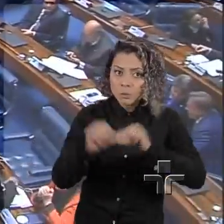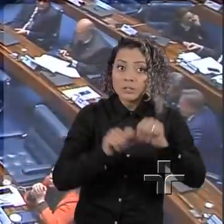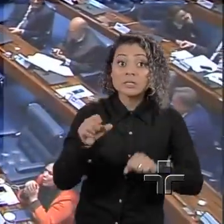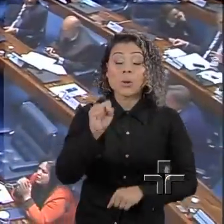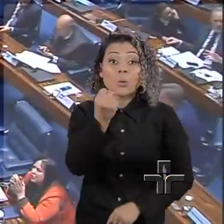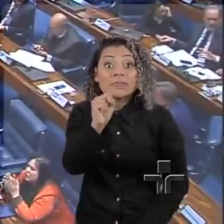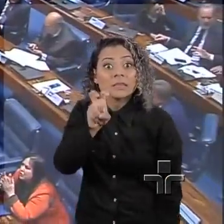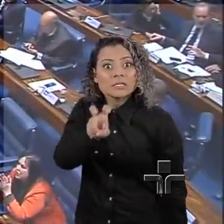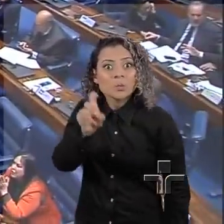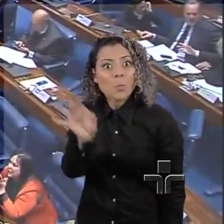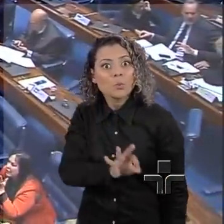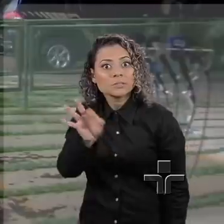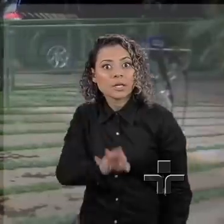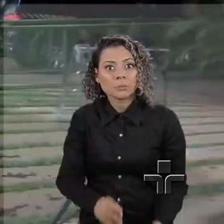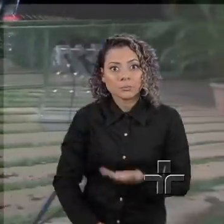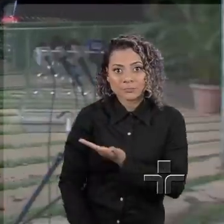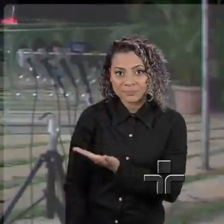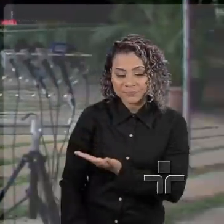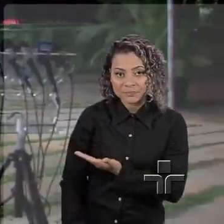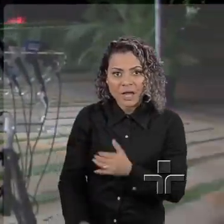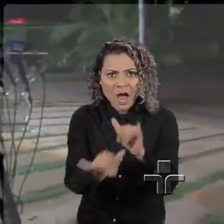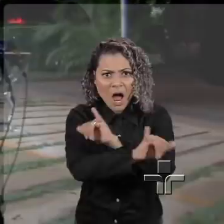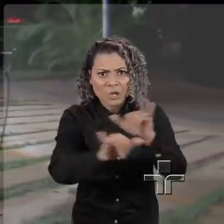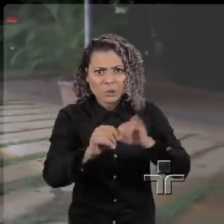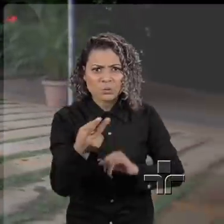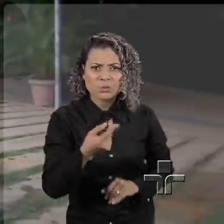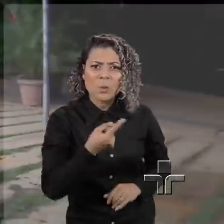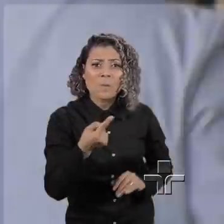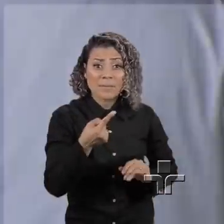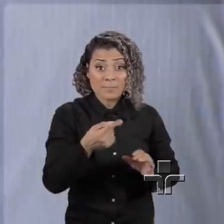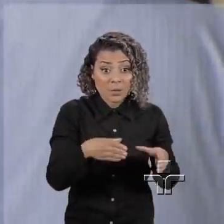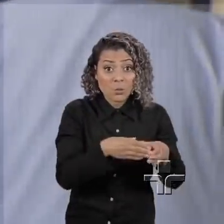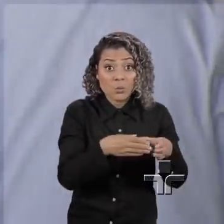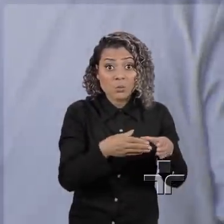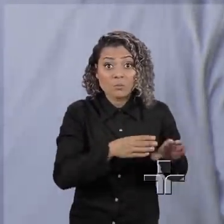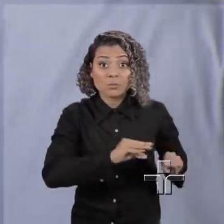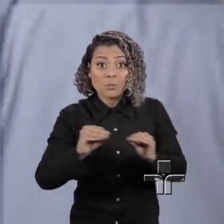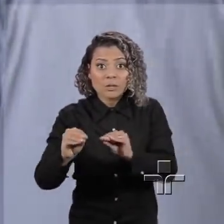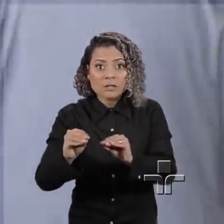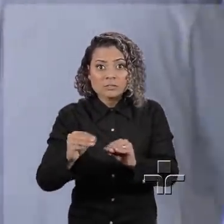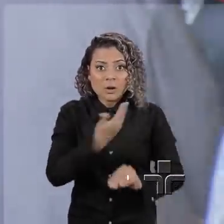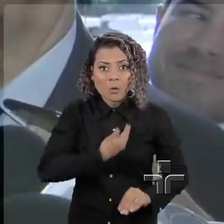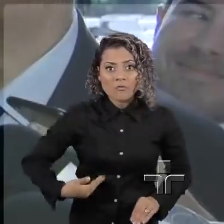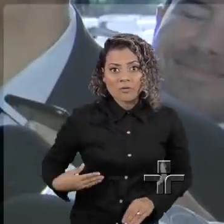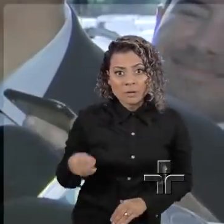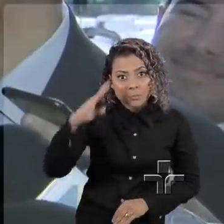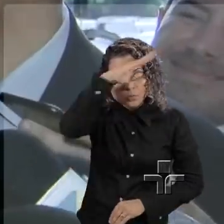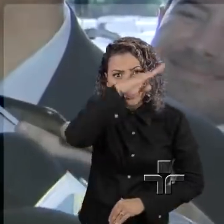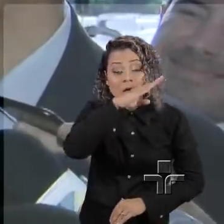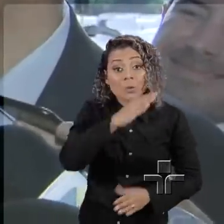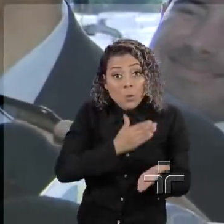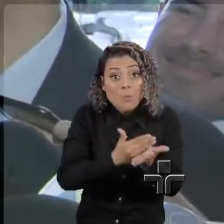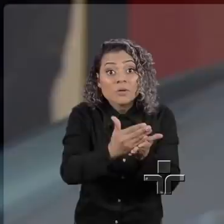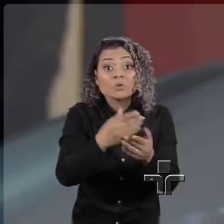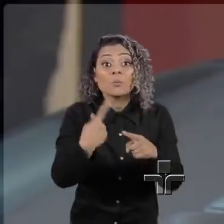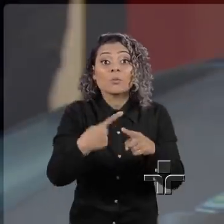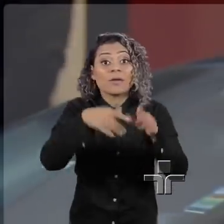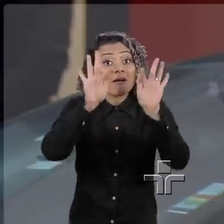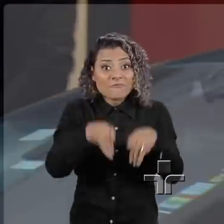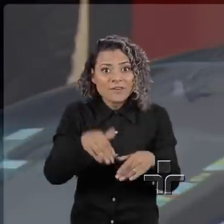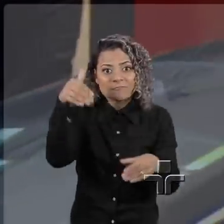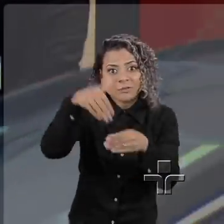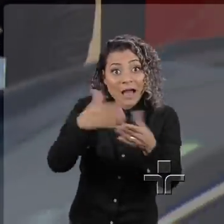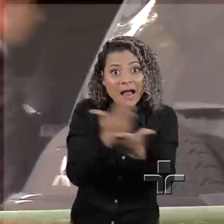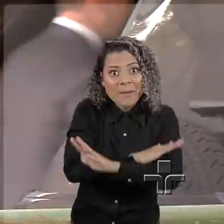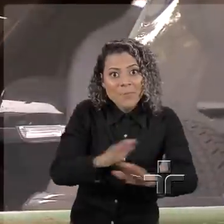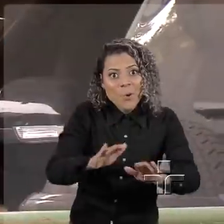de 85%. Os anúncios do primeiro escalão do novo governo começaram logo após o fim da votação. E